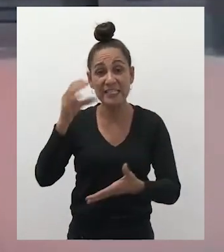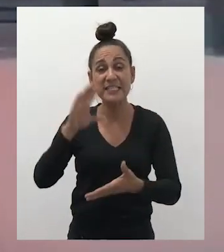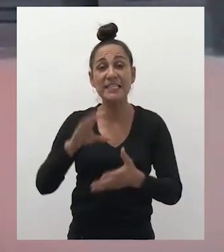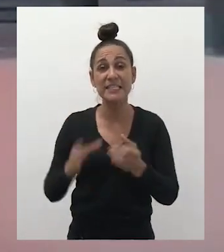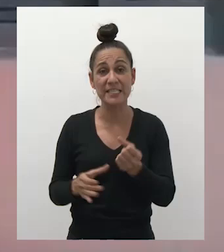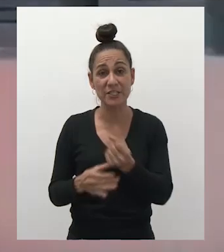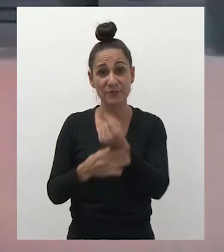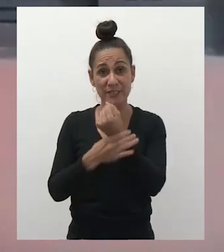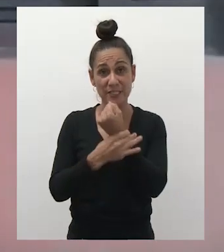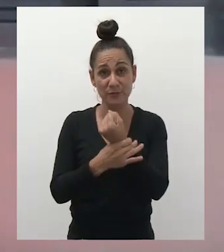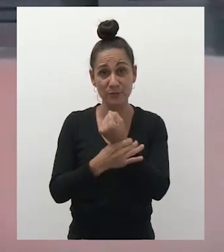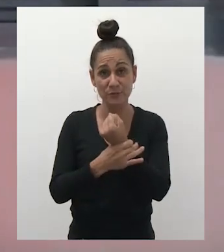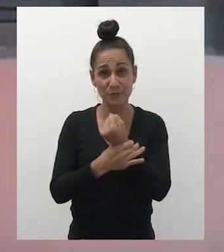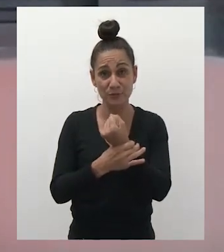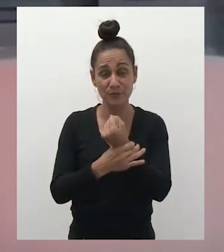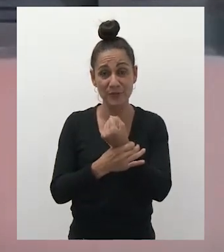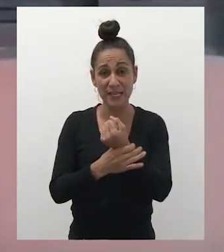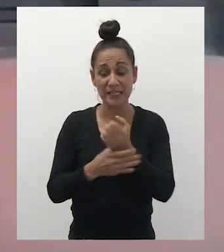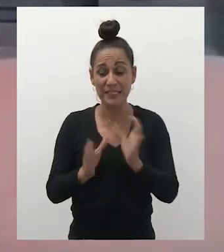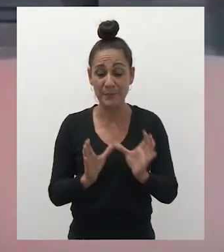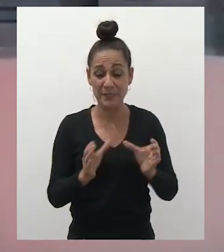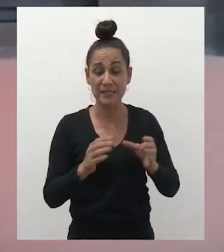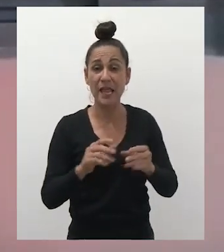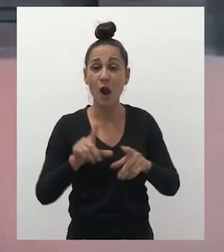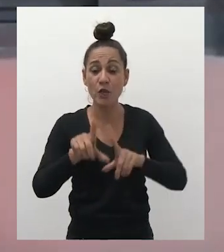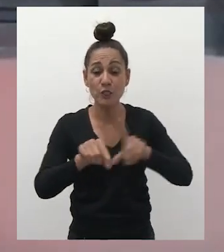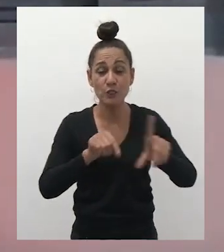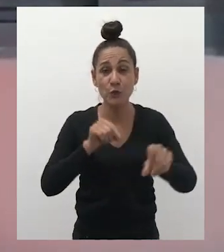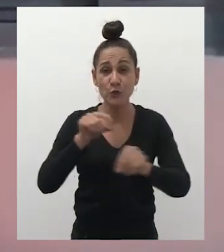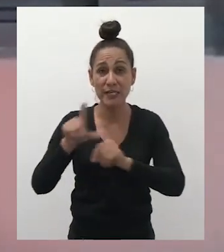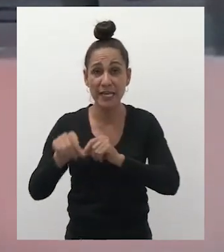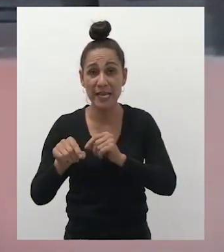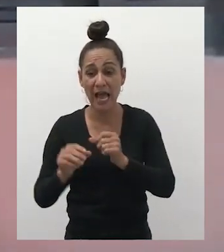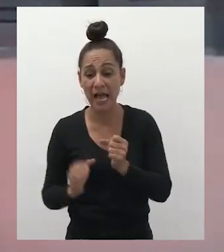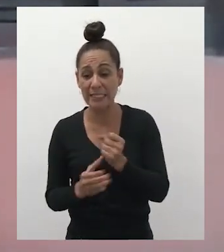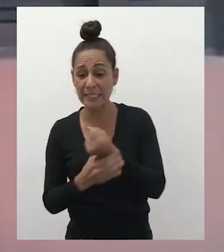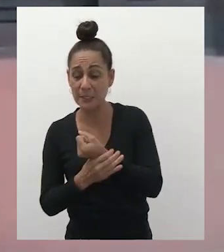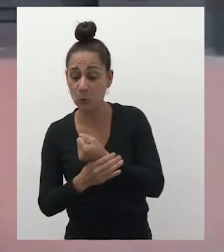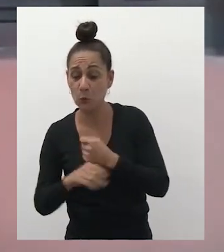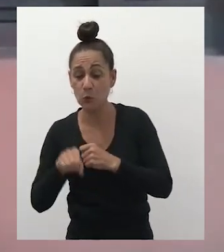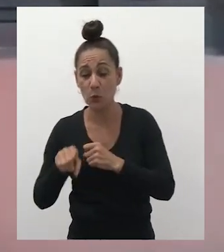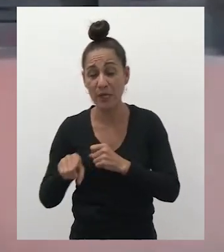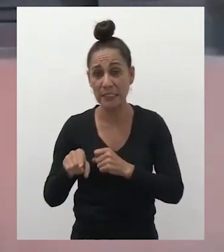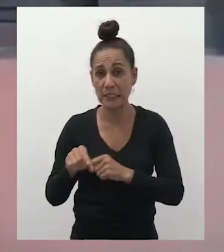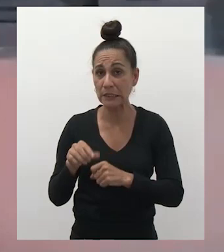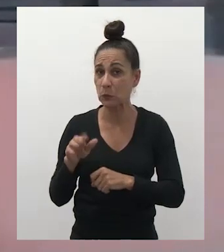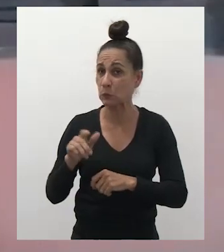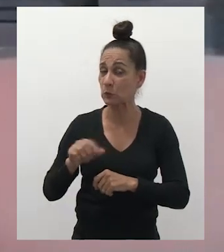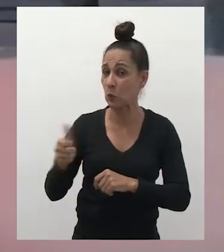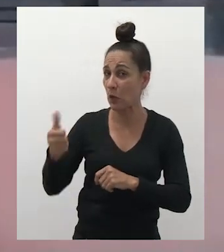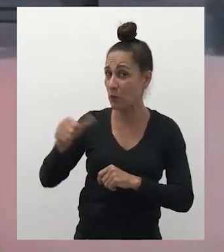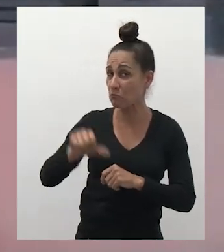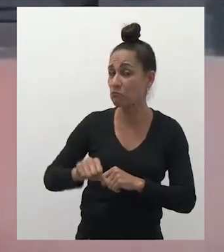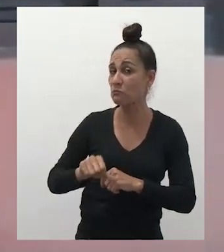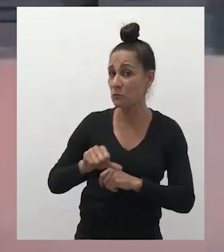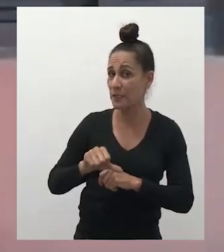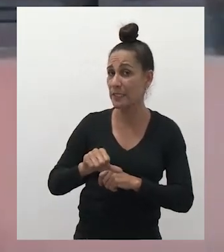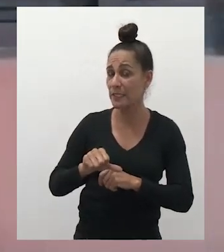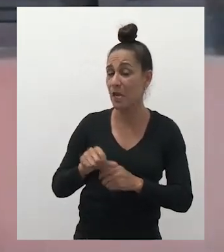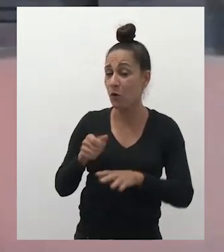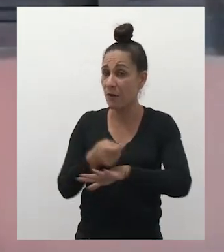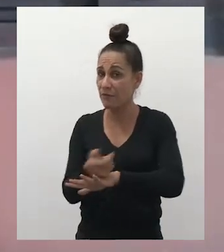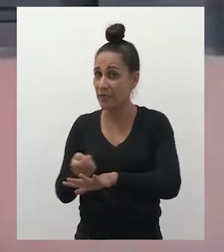o que é uma fonte de outra, né? Qual que eu posso me fiar mais, onde é que eu checo as informações.